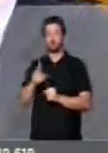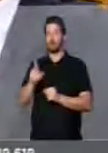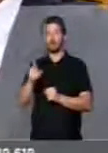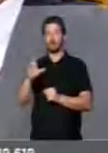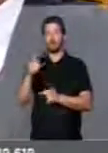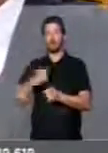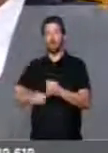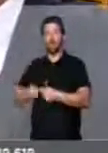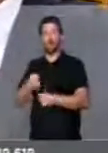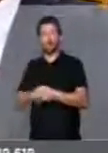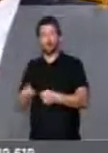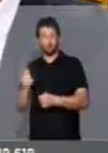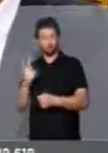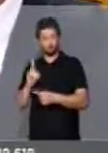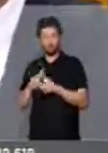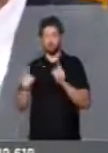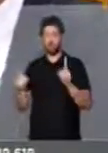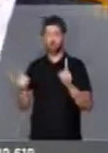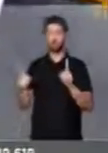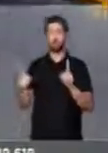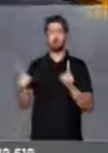né?